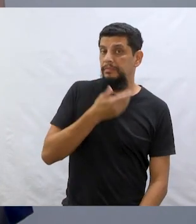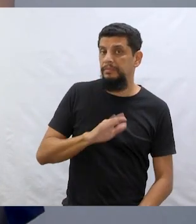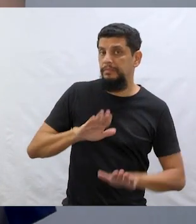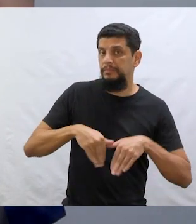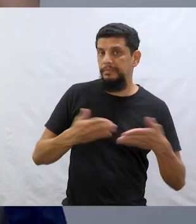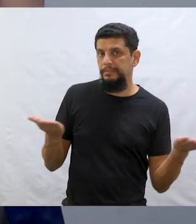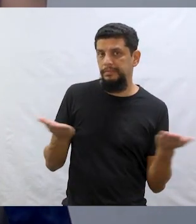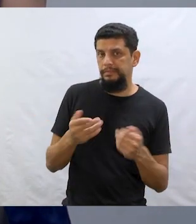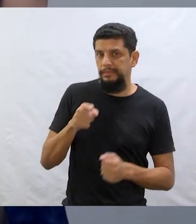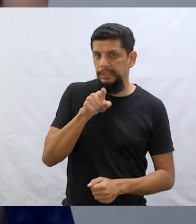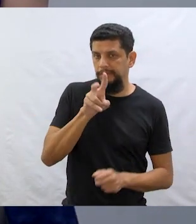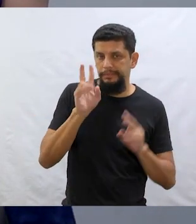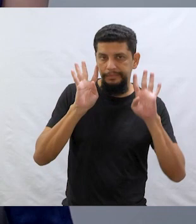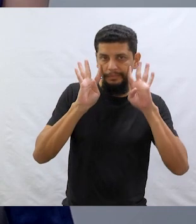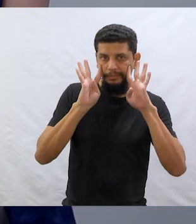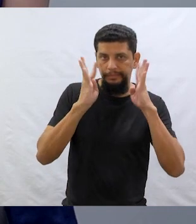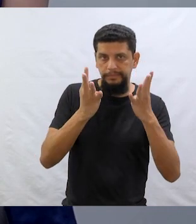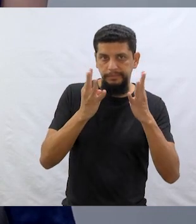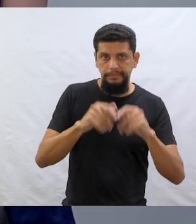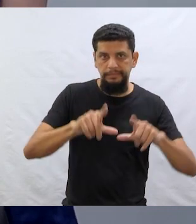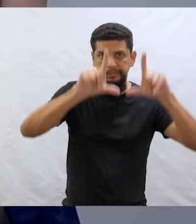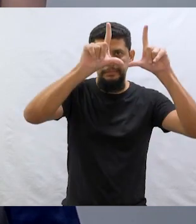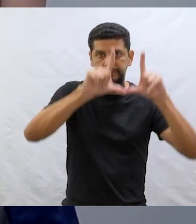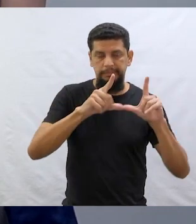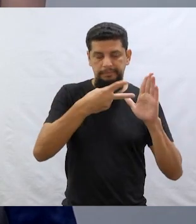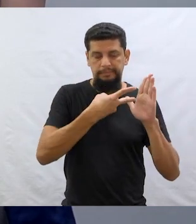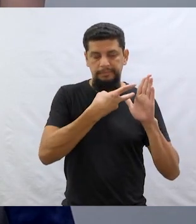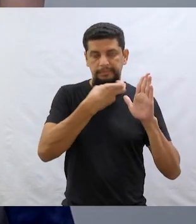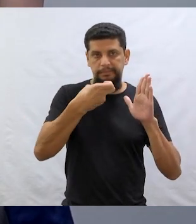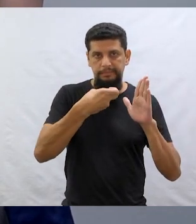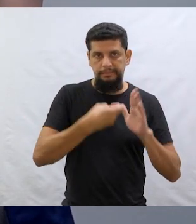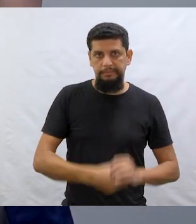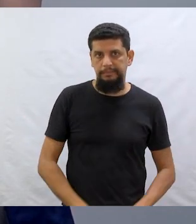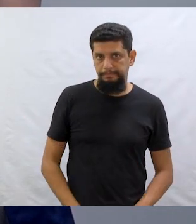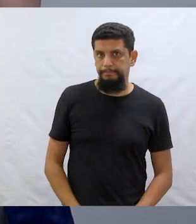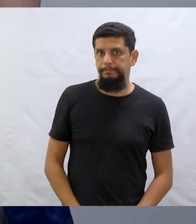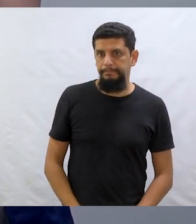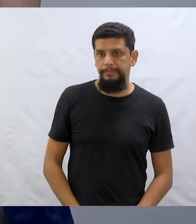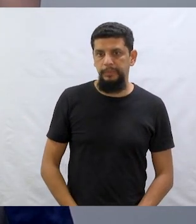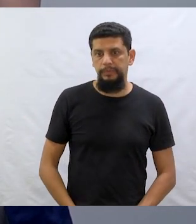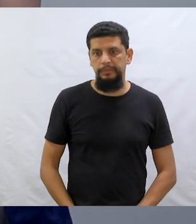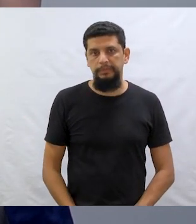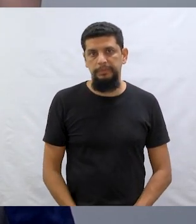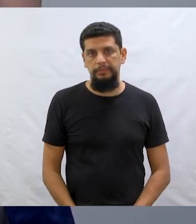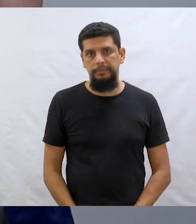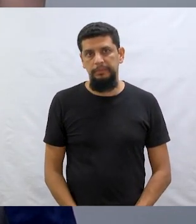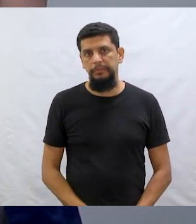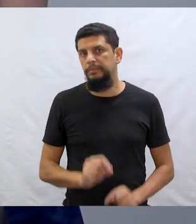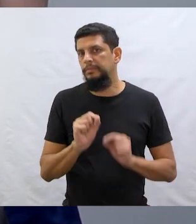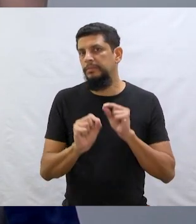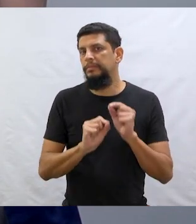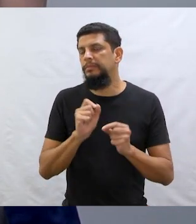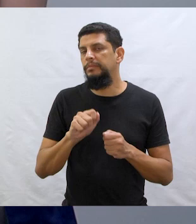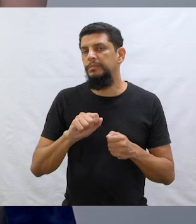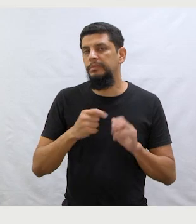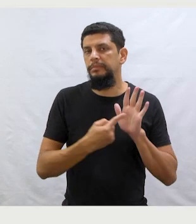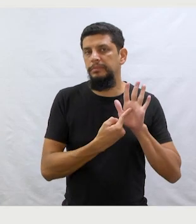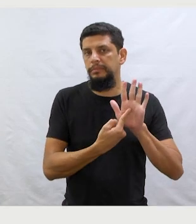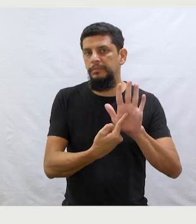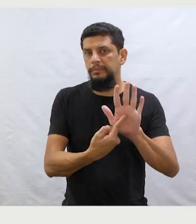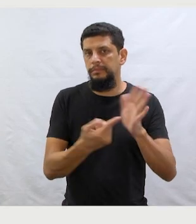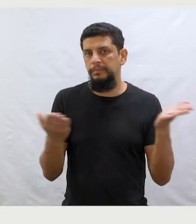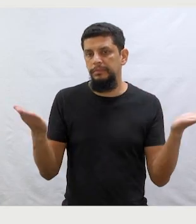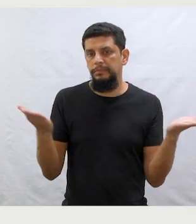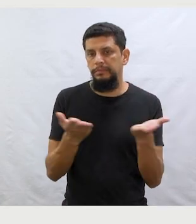Então agora vocês vão ficar atentos aí na tela. Prestem bem atenção. O que que aparece